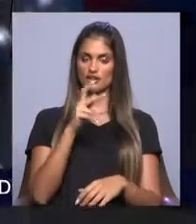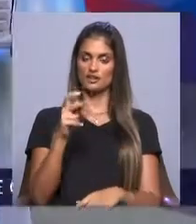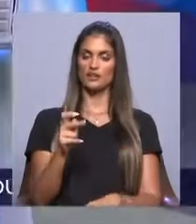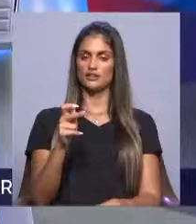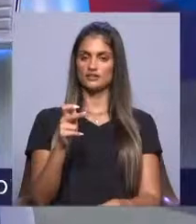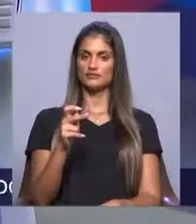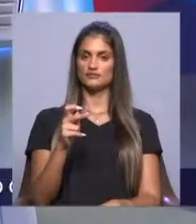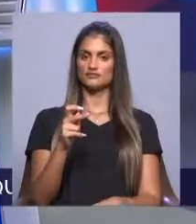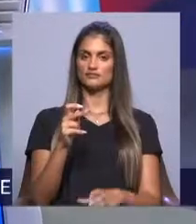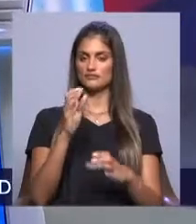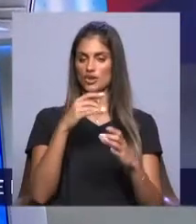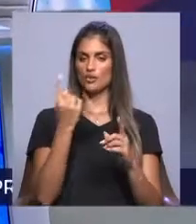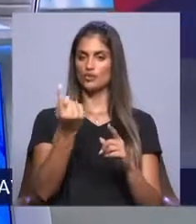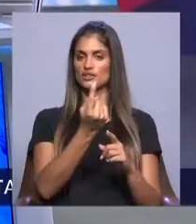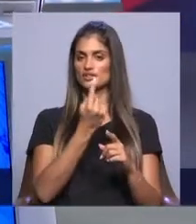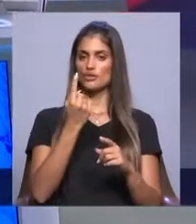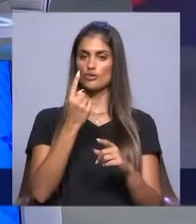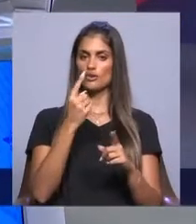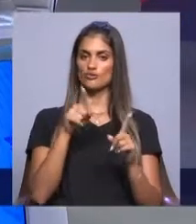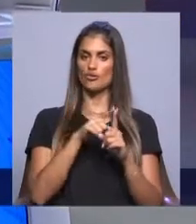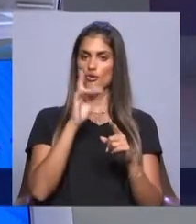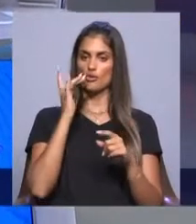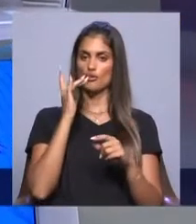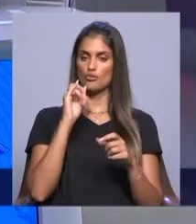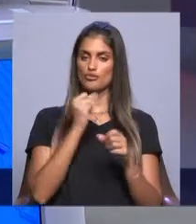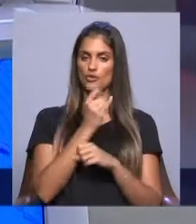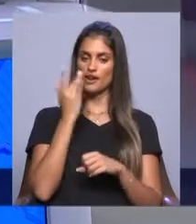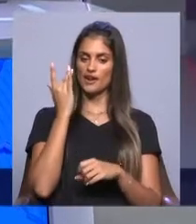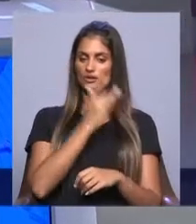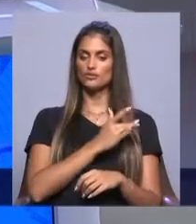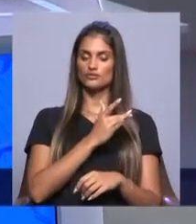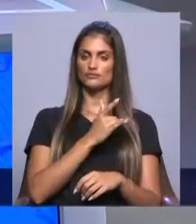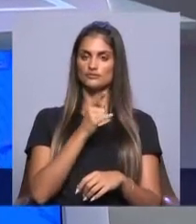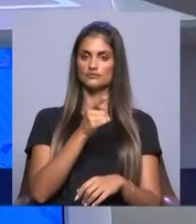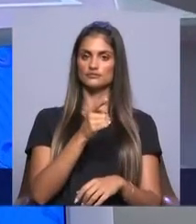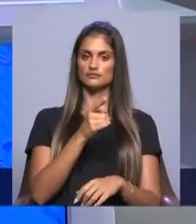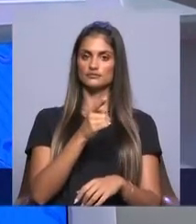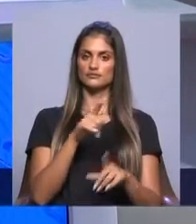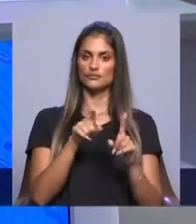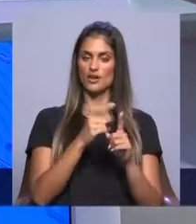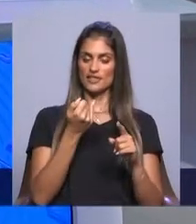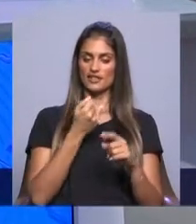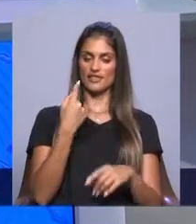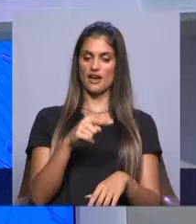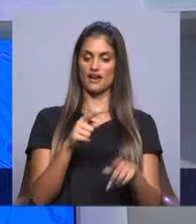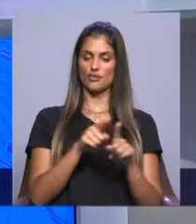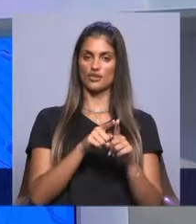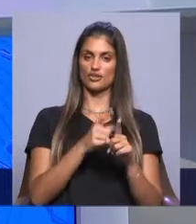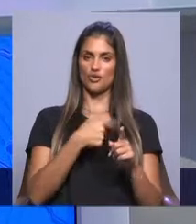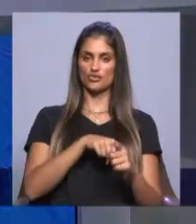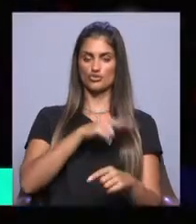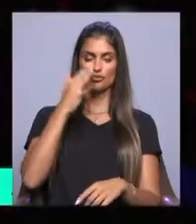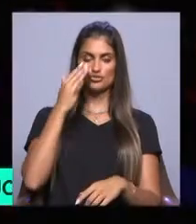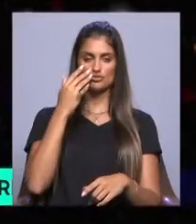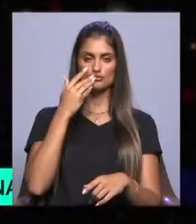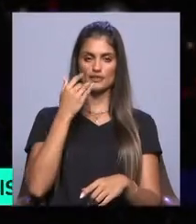recorde da rotação de um buraco negro. Sabes que os buracos negros têm BI. autenticamente, tal como nós temos vários números que nos